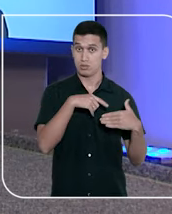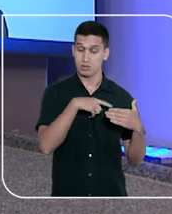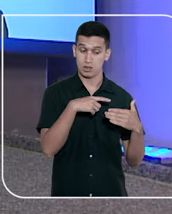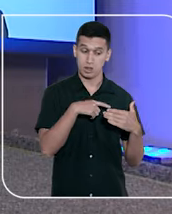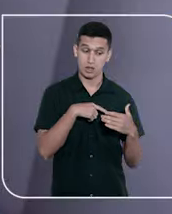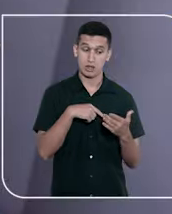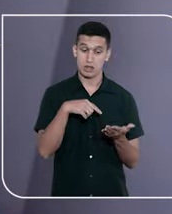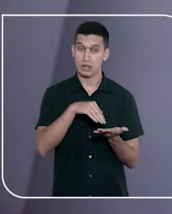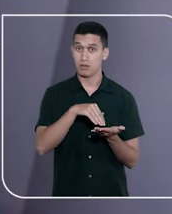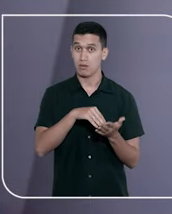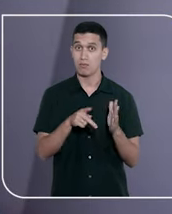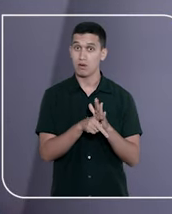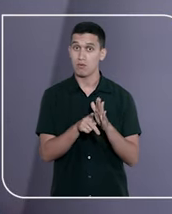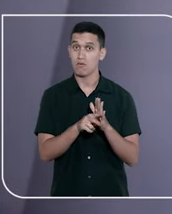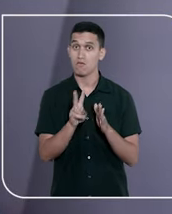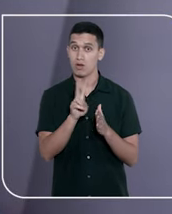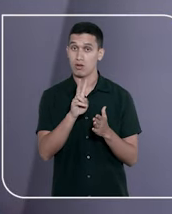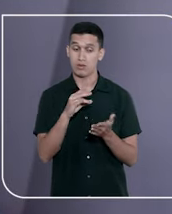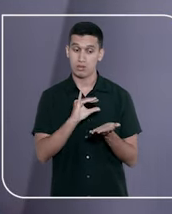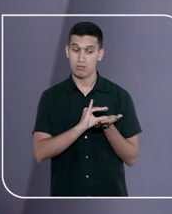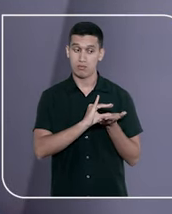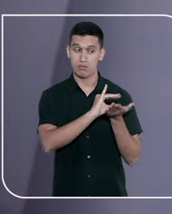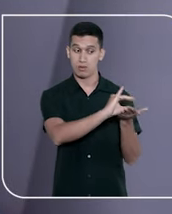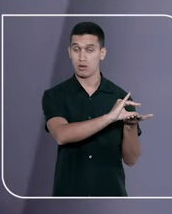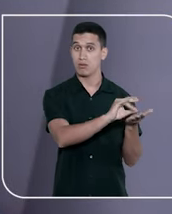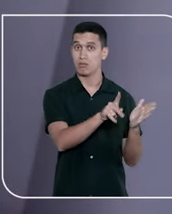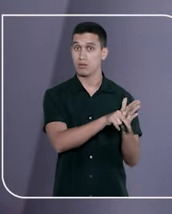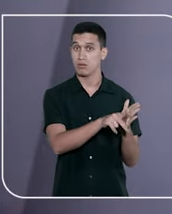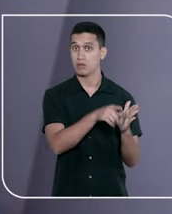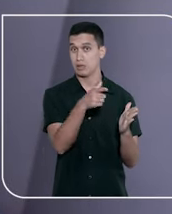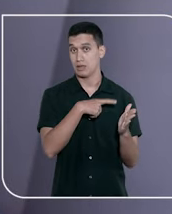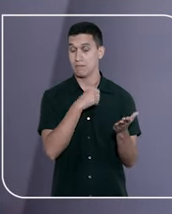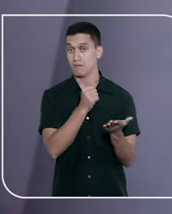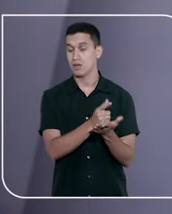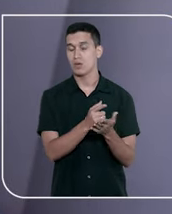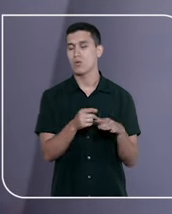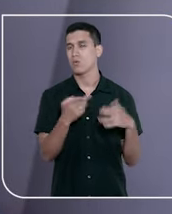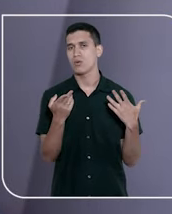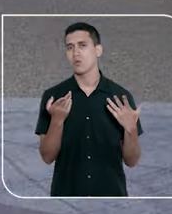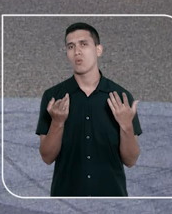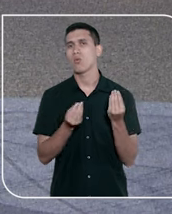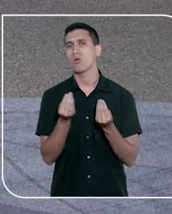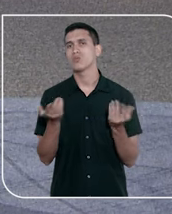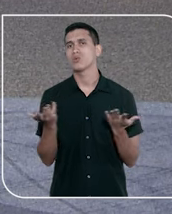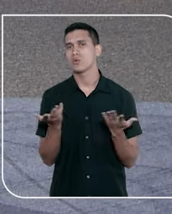de indenização a ser paga por extravio de bagagem. Como é que está essa questão hoje em dia?